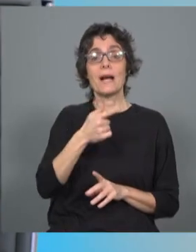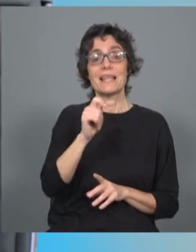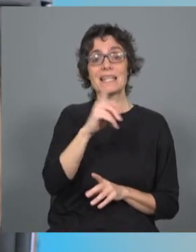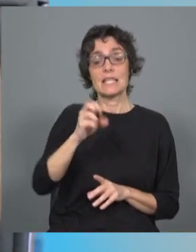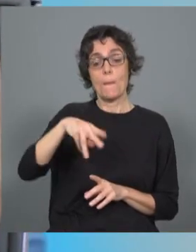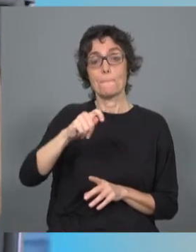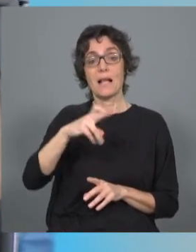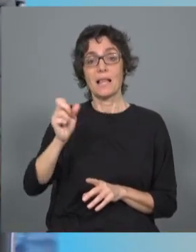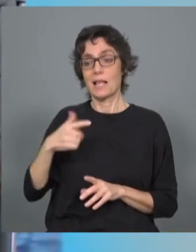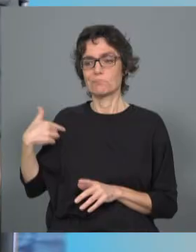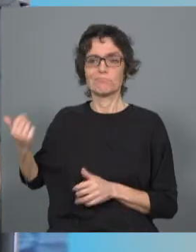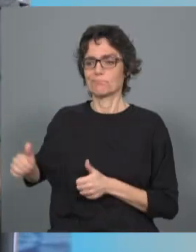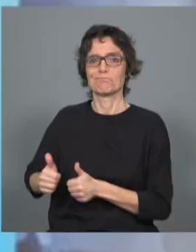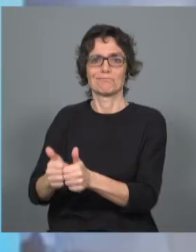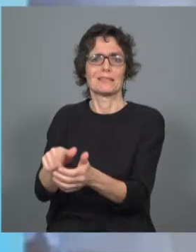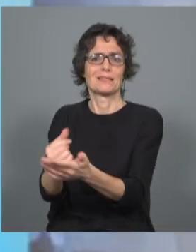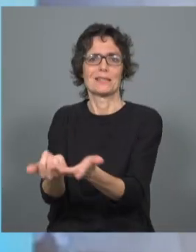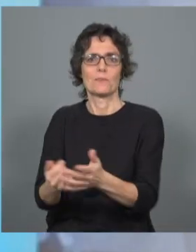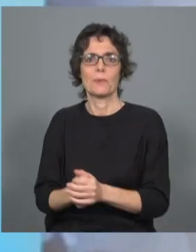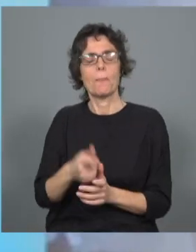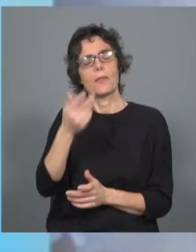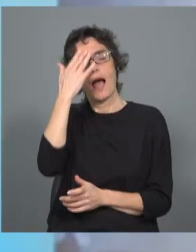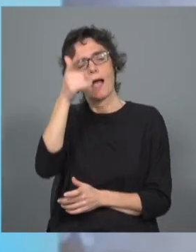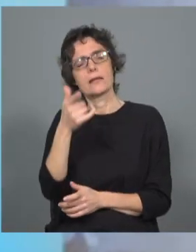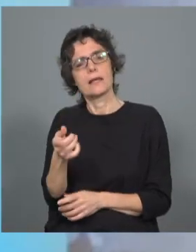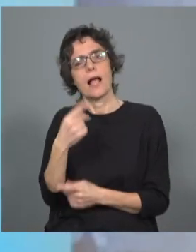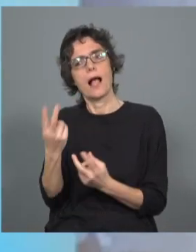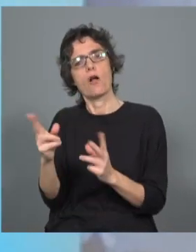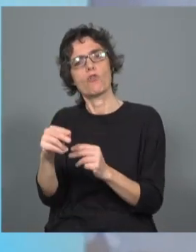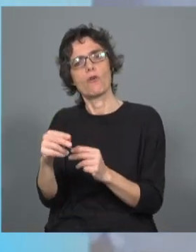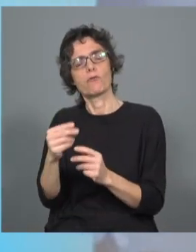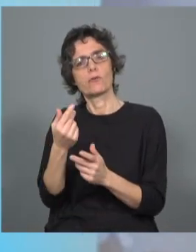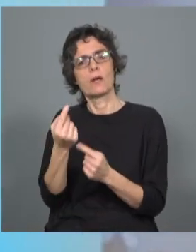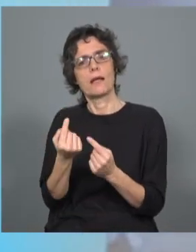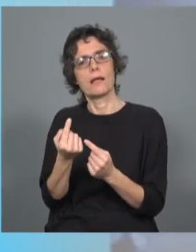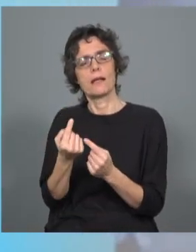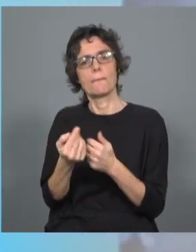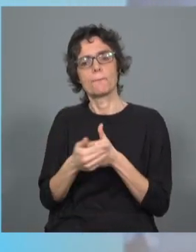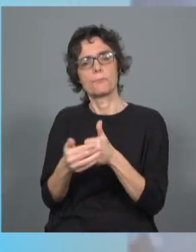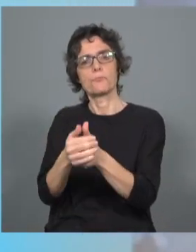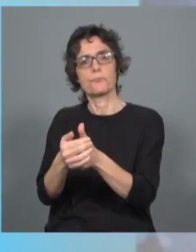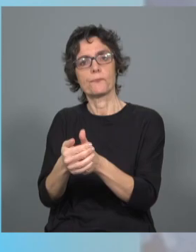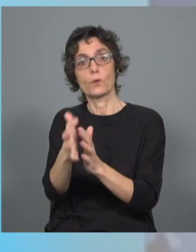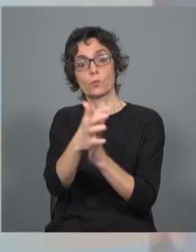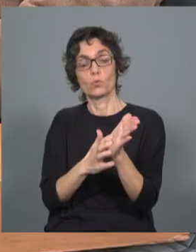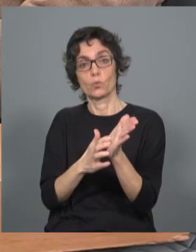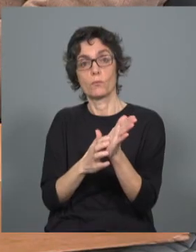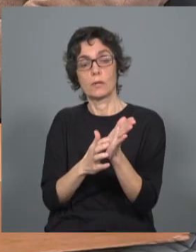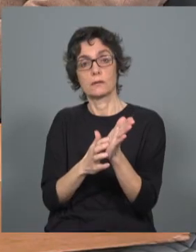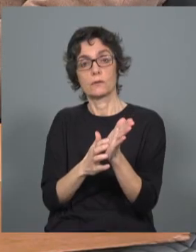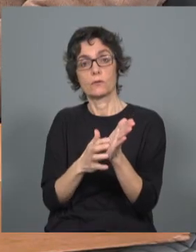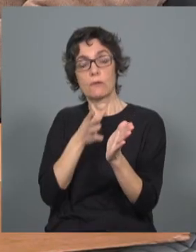Podemos dizer então que, de facto, também. o que houve de novo aqui foi esse processo de discernimento, como o próprio documento chama,